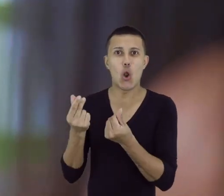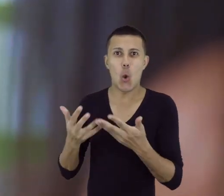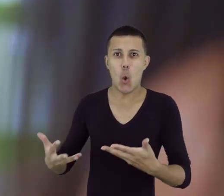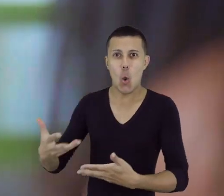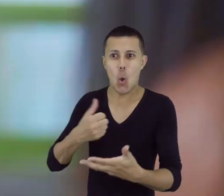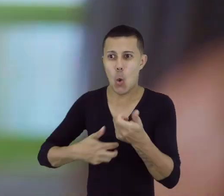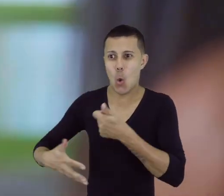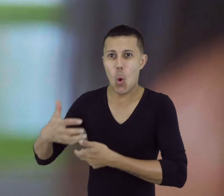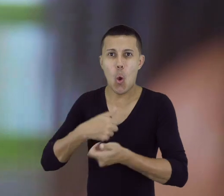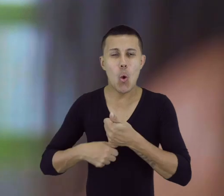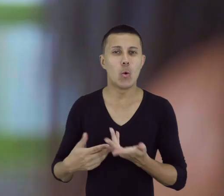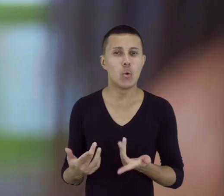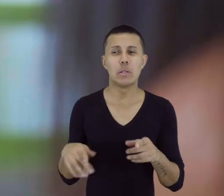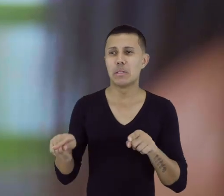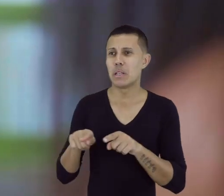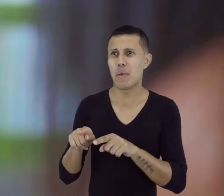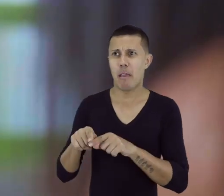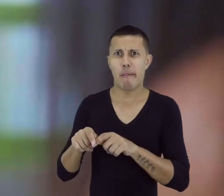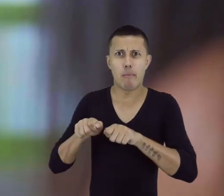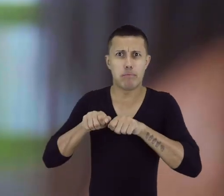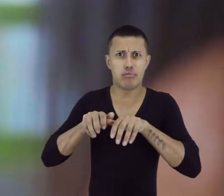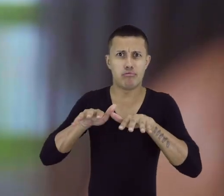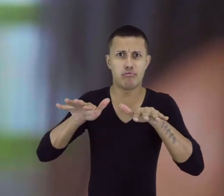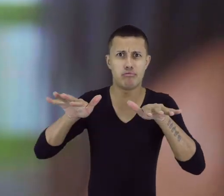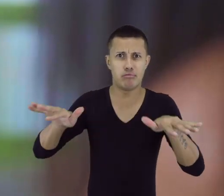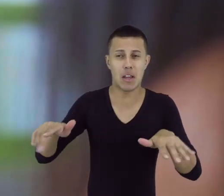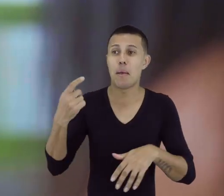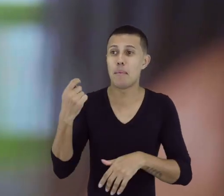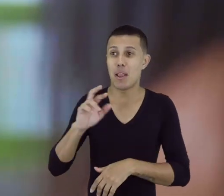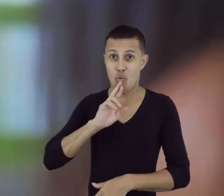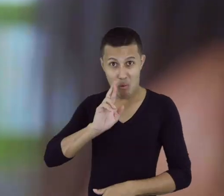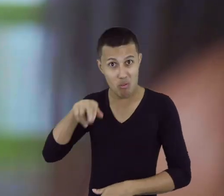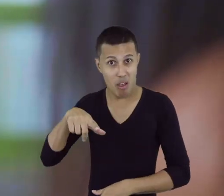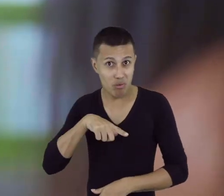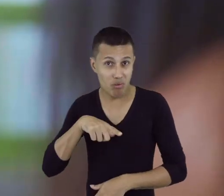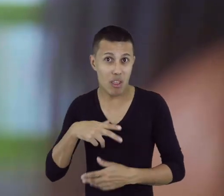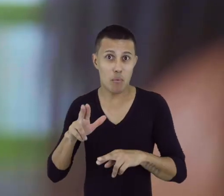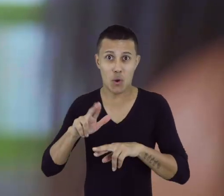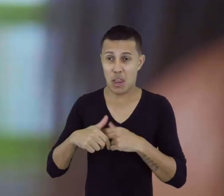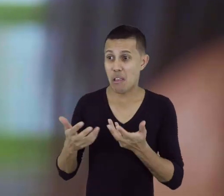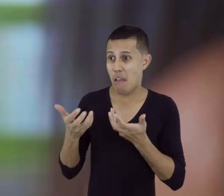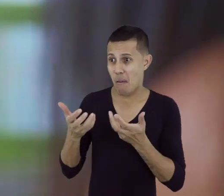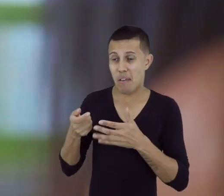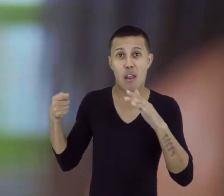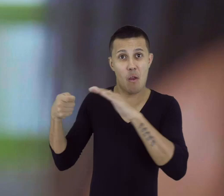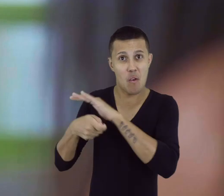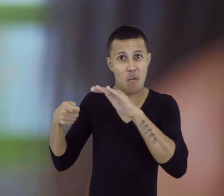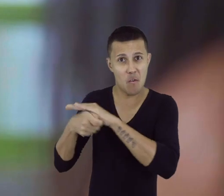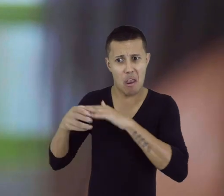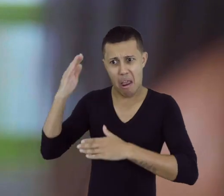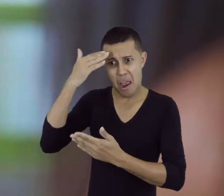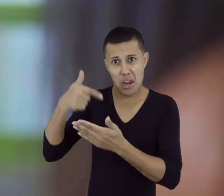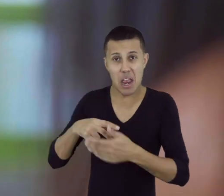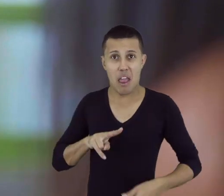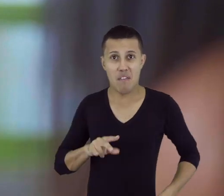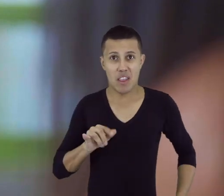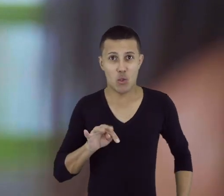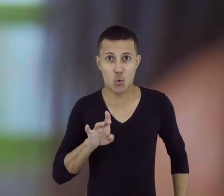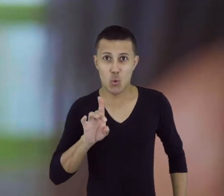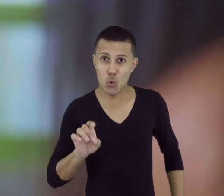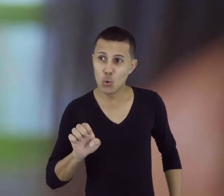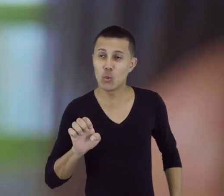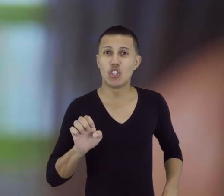lucrativo. Se eu quero aumentar o alcance, eu preciso dar resultado. Porque se eu quero ter mais investidores aportando na